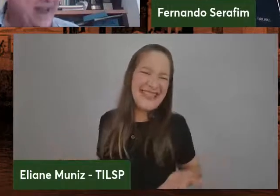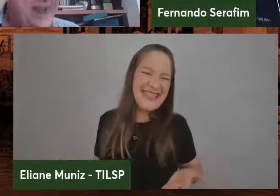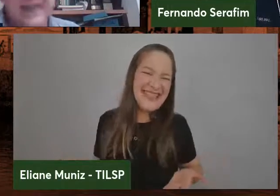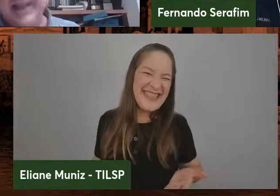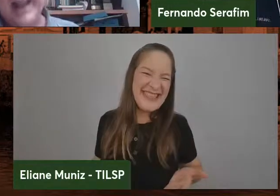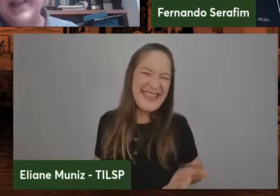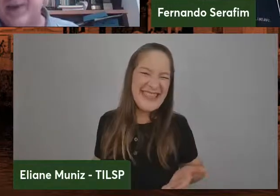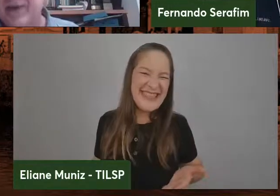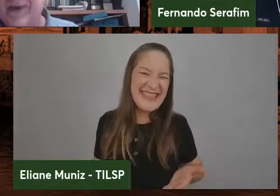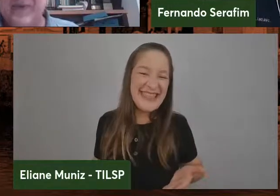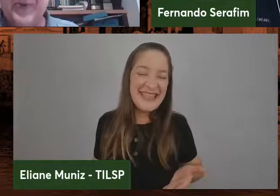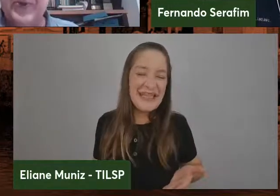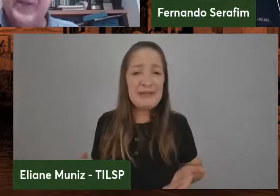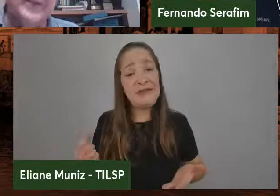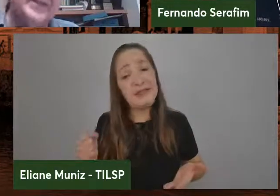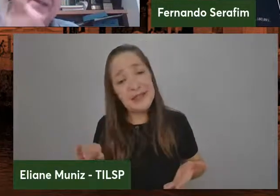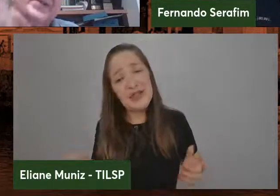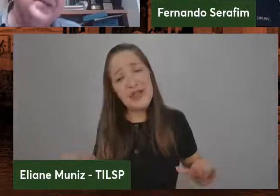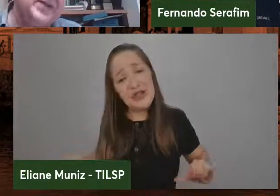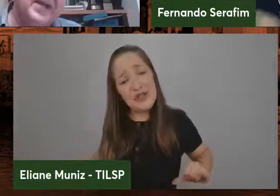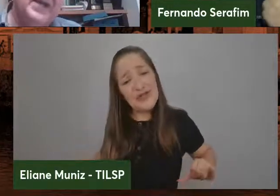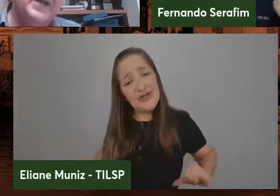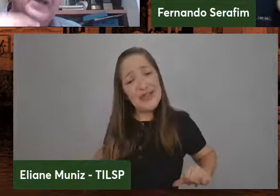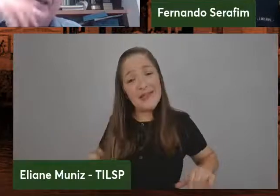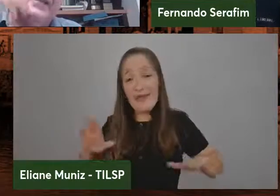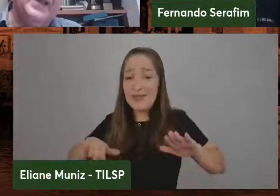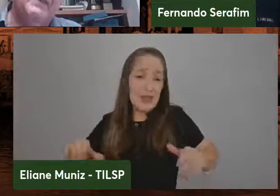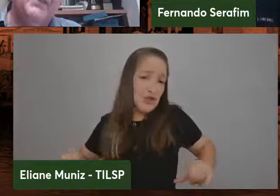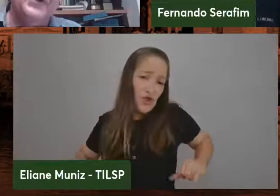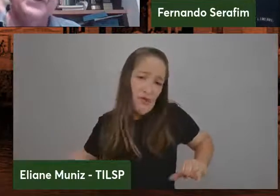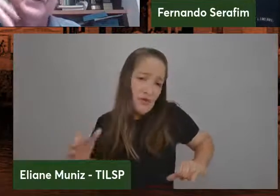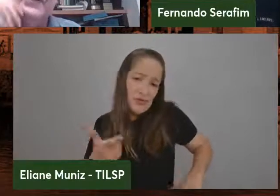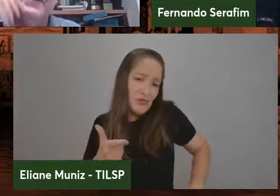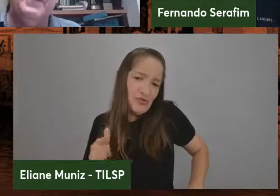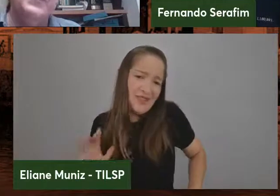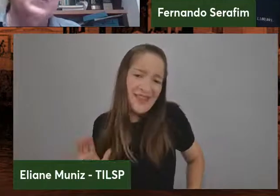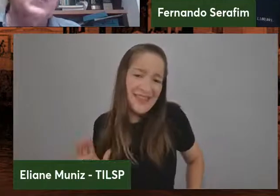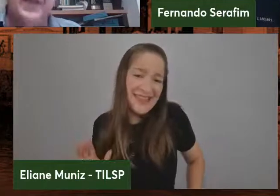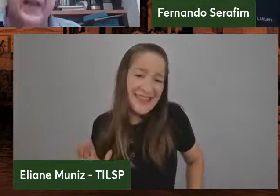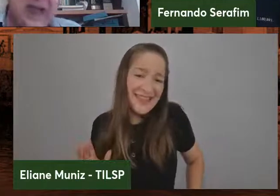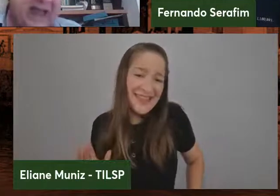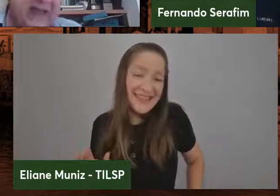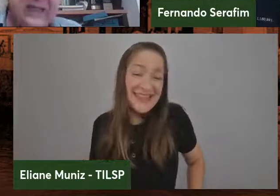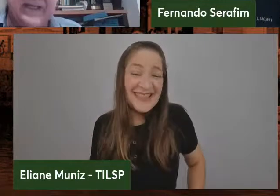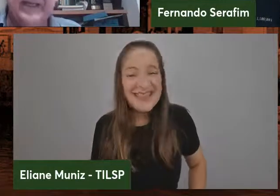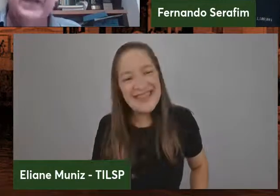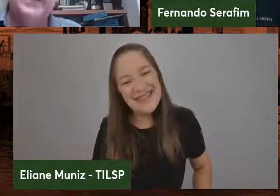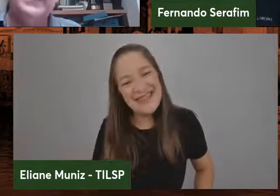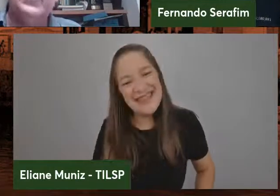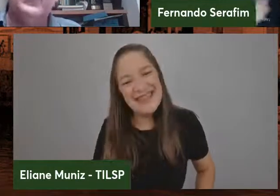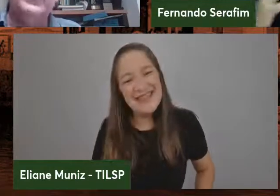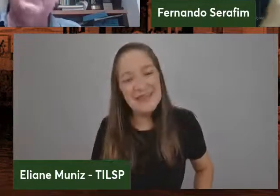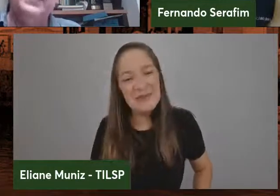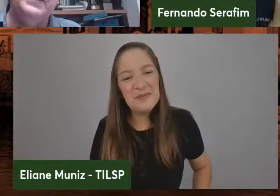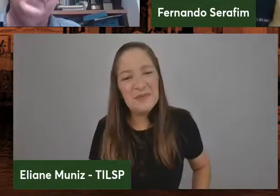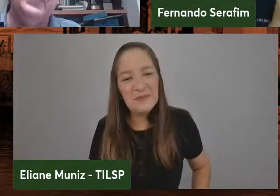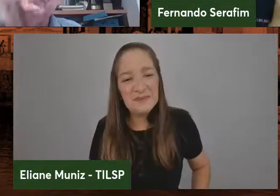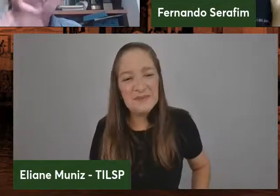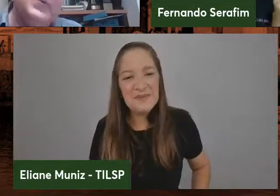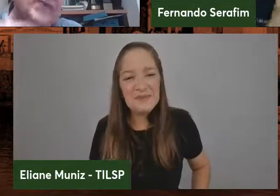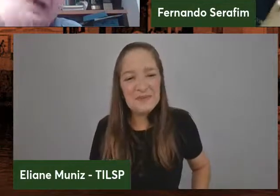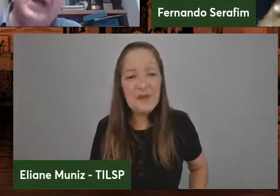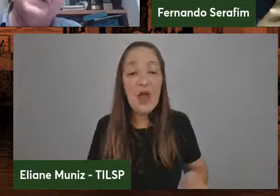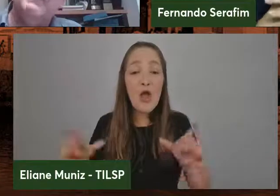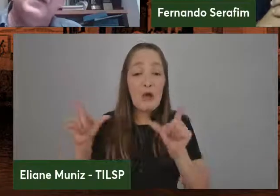Já, se é que sofreu muito, às vezes também ninguém pode também mistificar esse sofrimento,